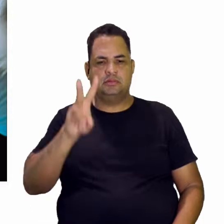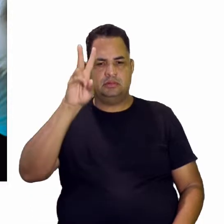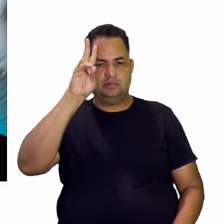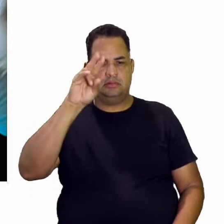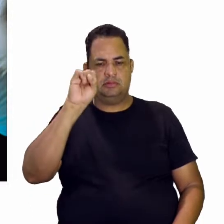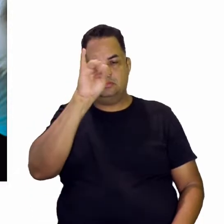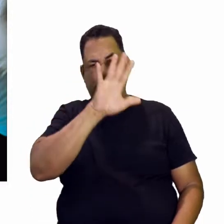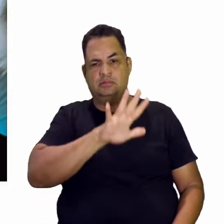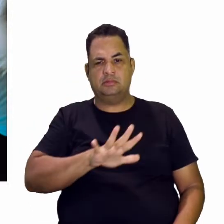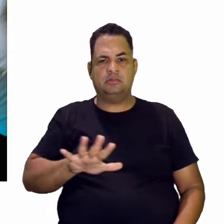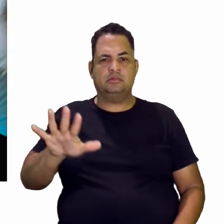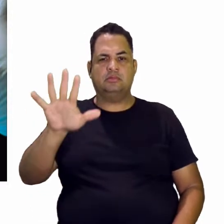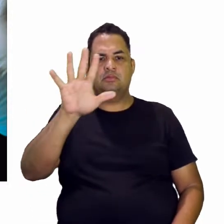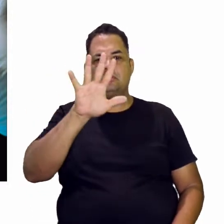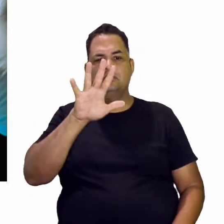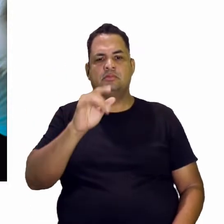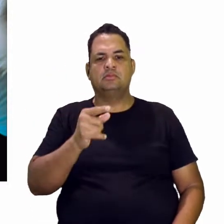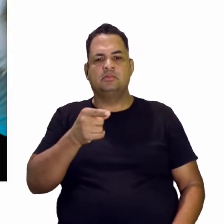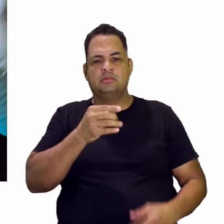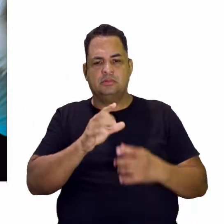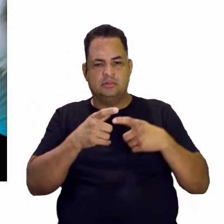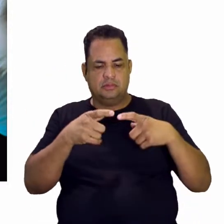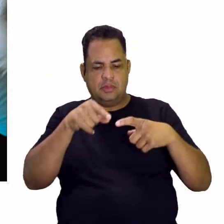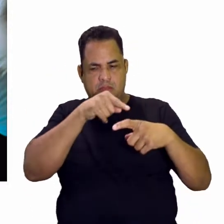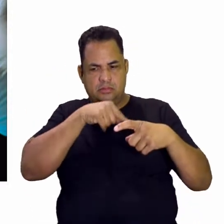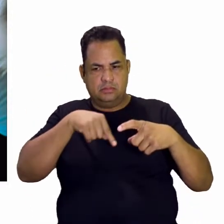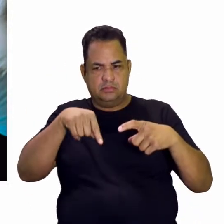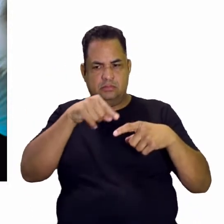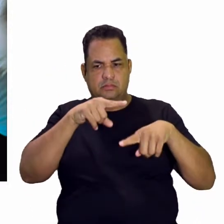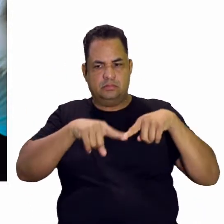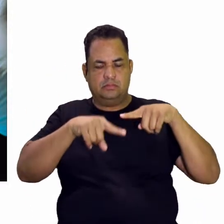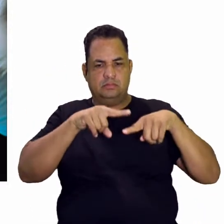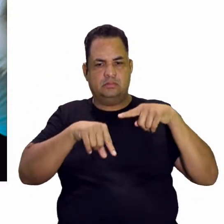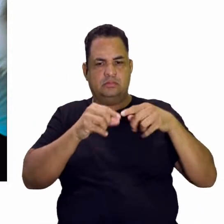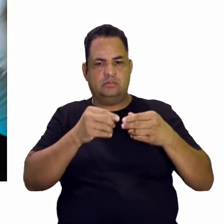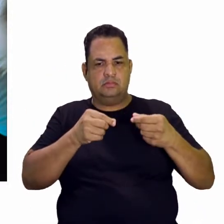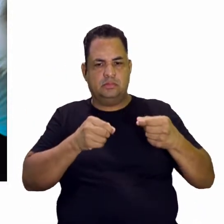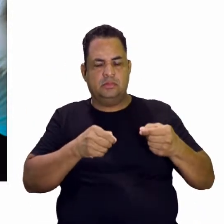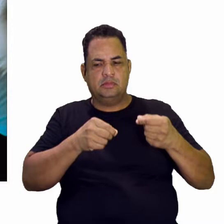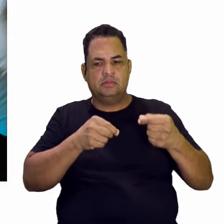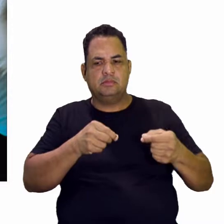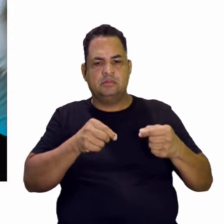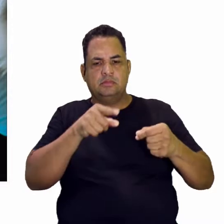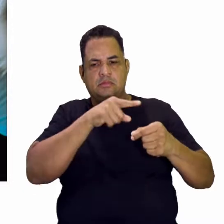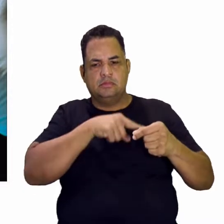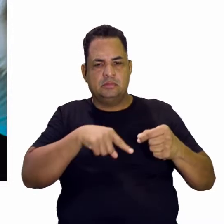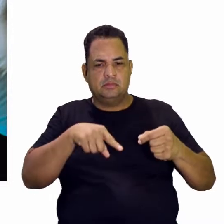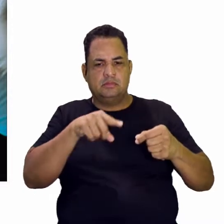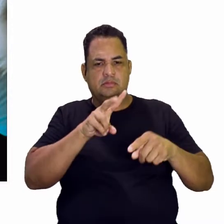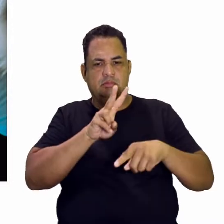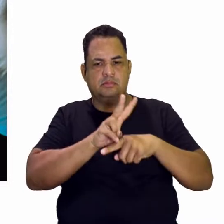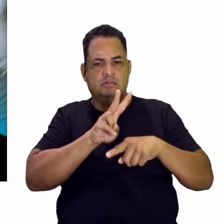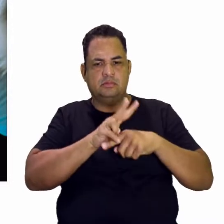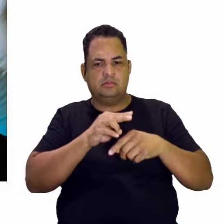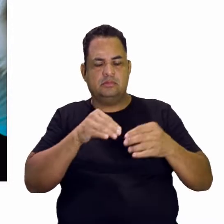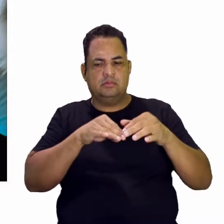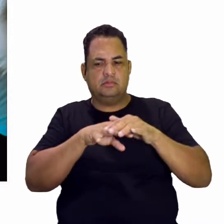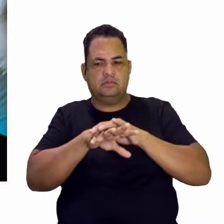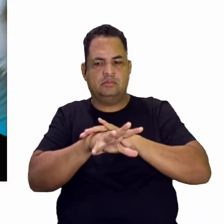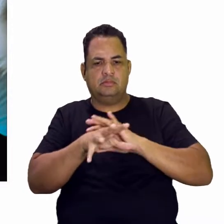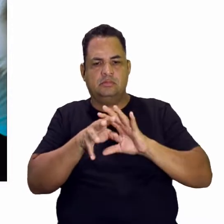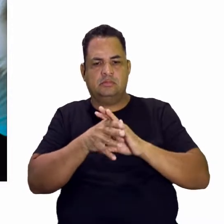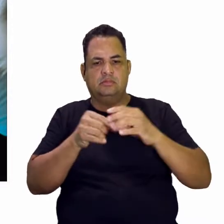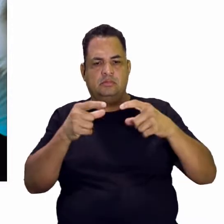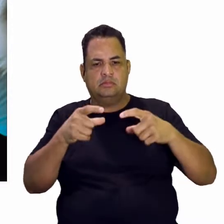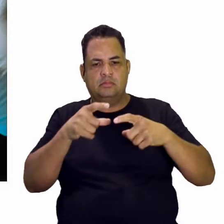aqui? Desse objeto que ele está sendo segurado por essa mão bem protegida com essa luva? Pois é a placa